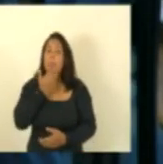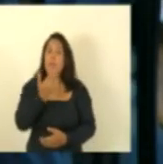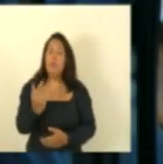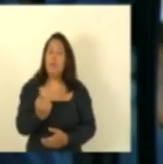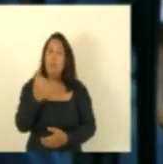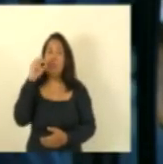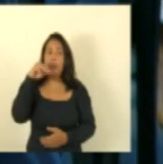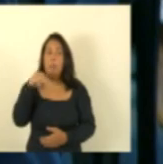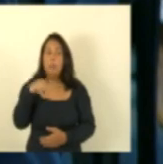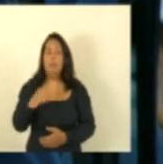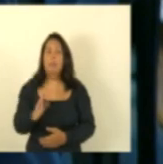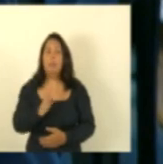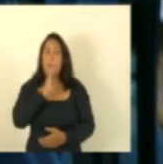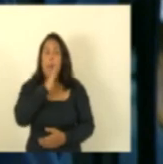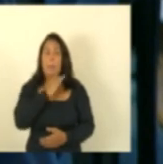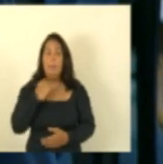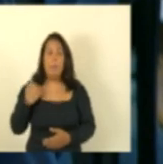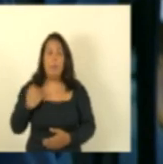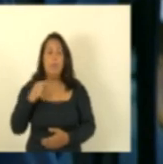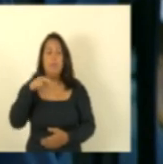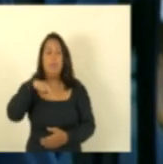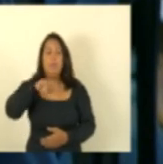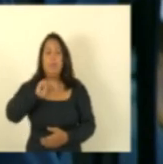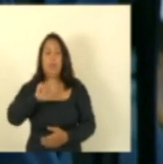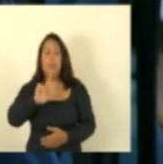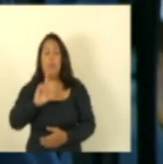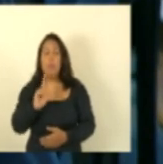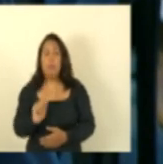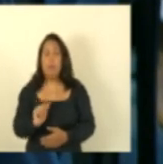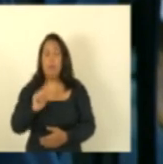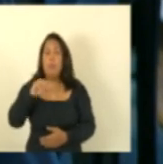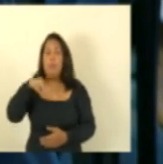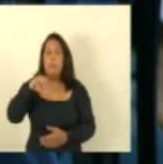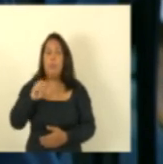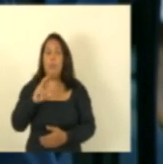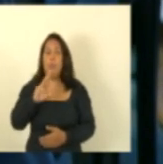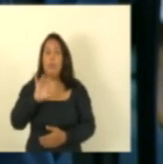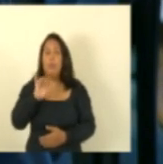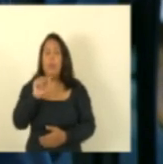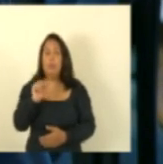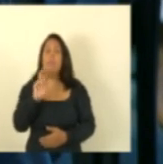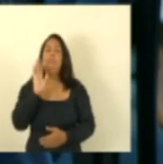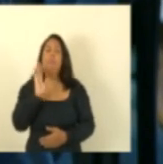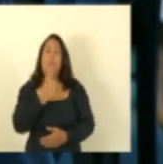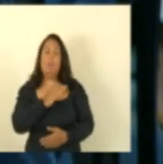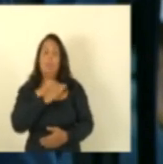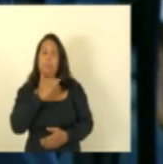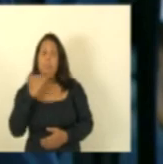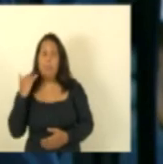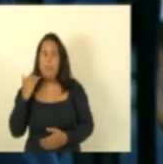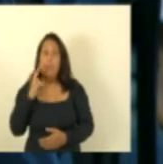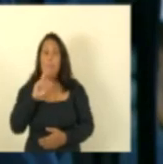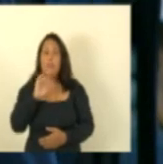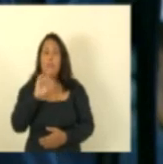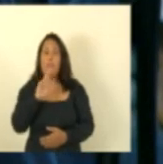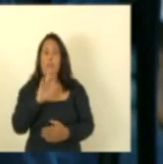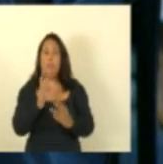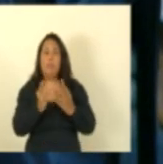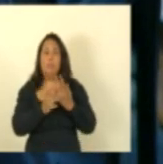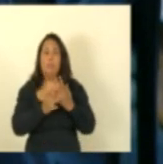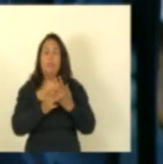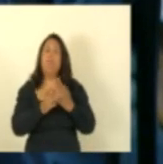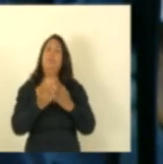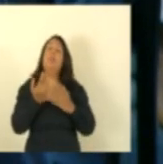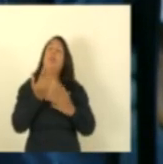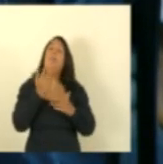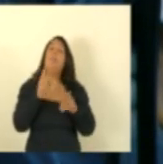pelo falecimento da Nilda Moreira Vasconcelos, viúva do desembargador Hélio Gilberto,